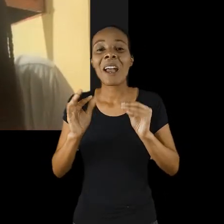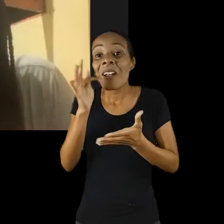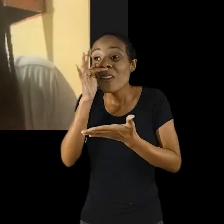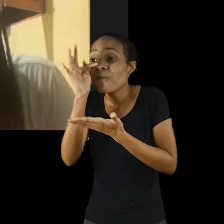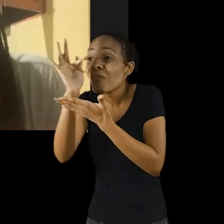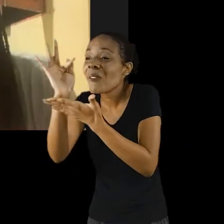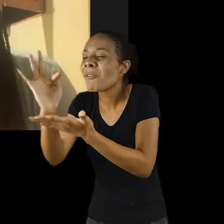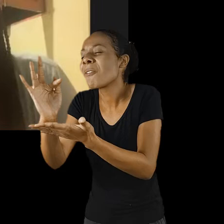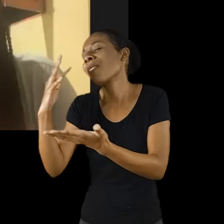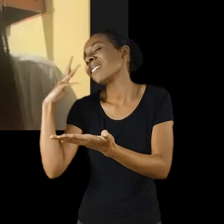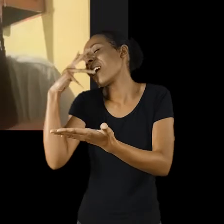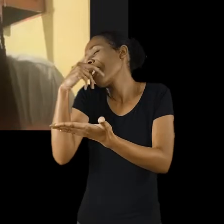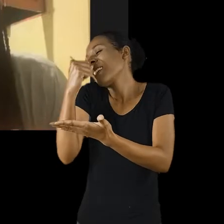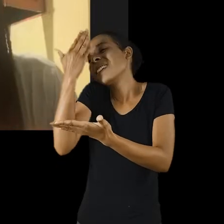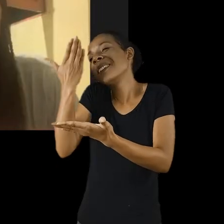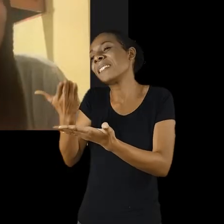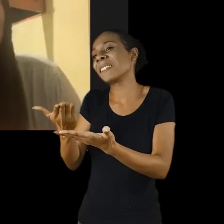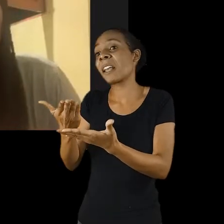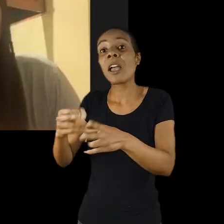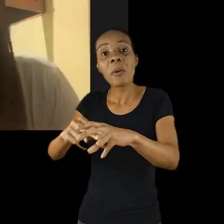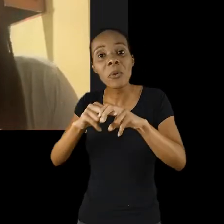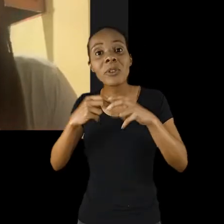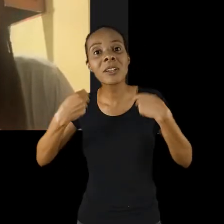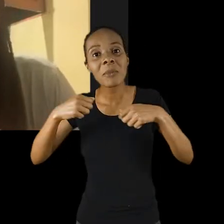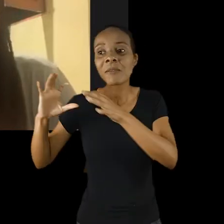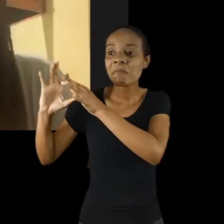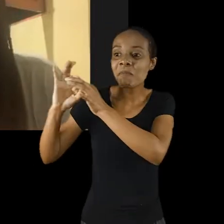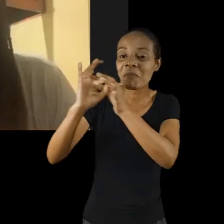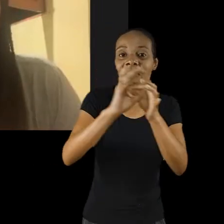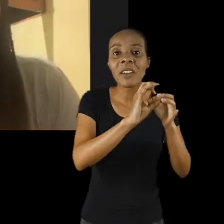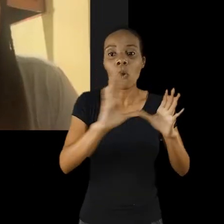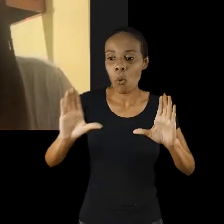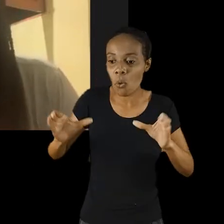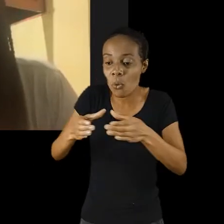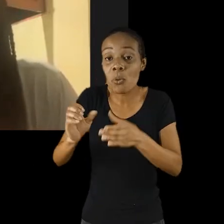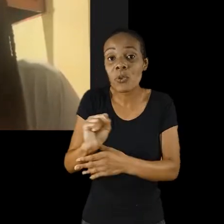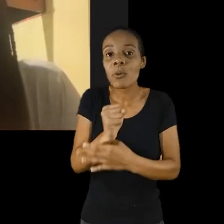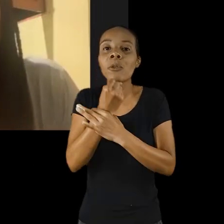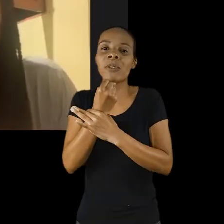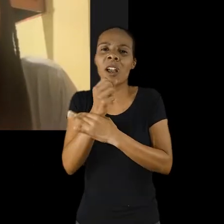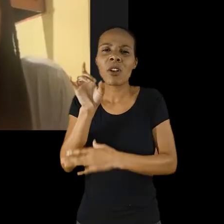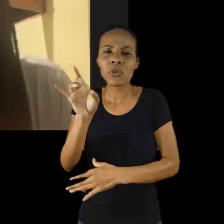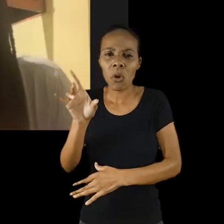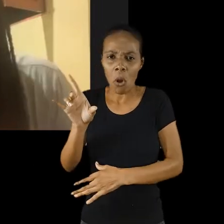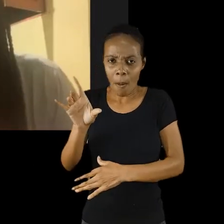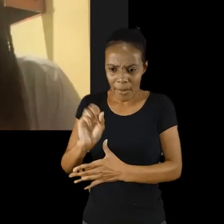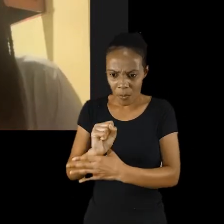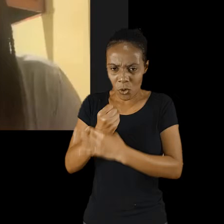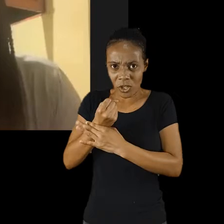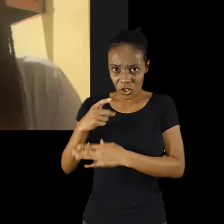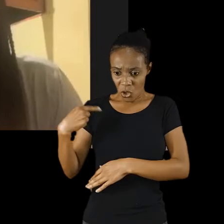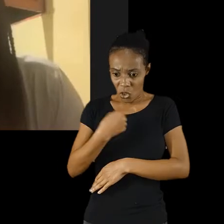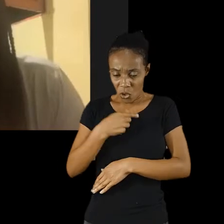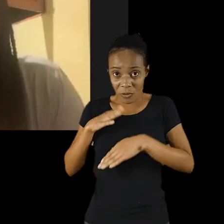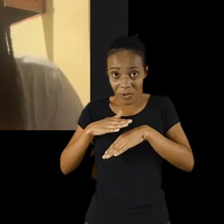tá linda. É por isso que a gente tem que criar essa rede de proteção. Porque não é somente para proteger quem nós somos, mas é para blindar os